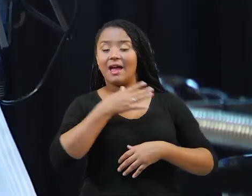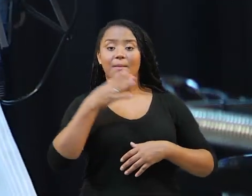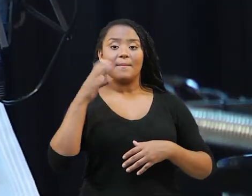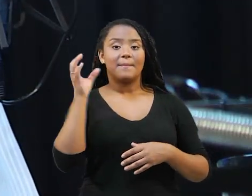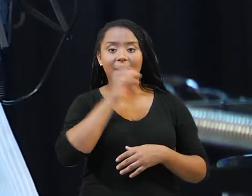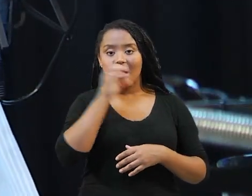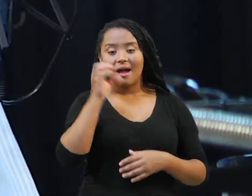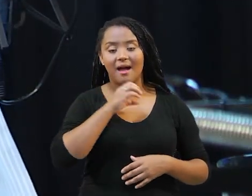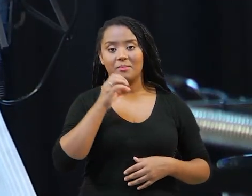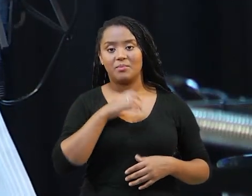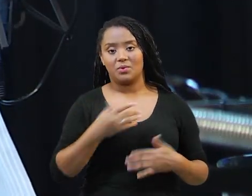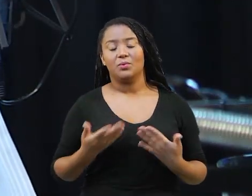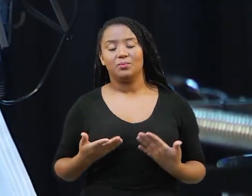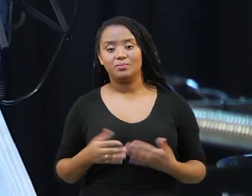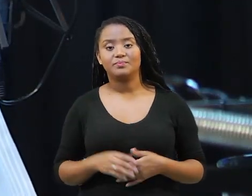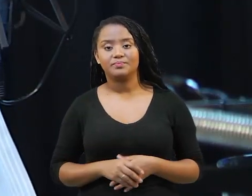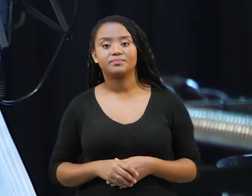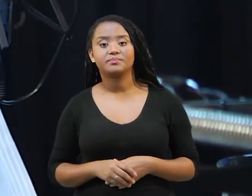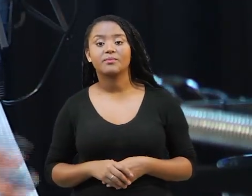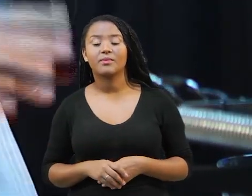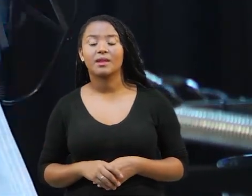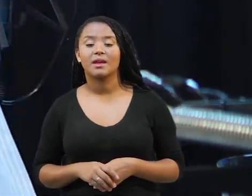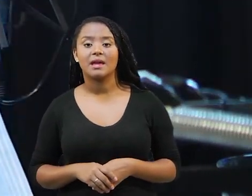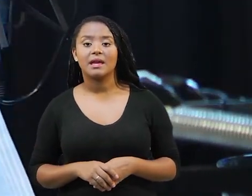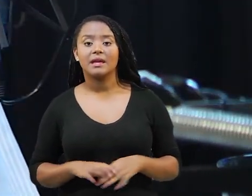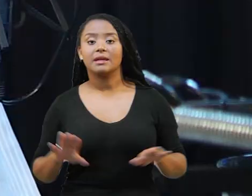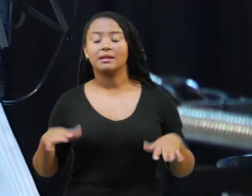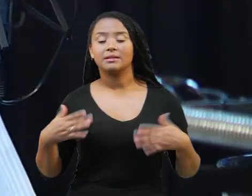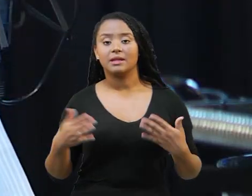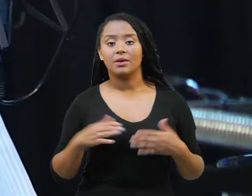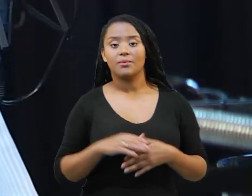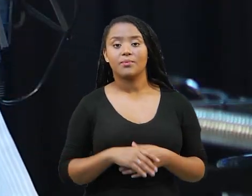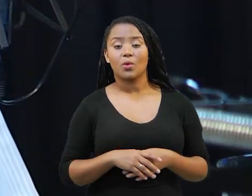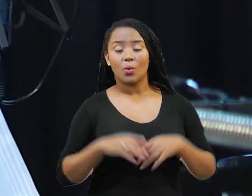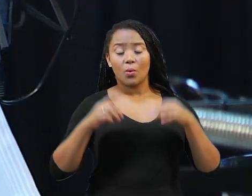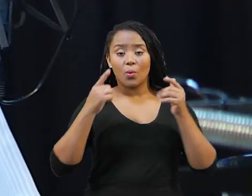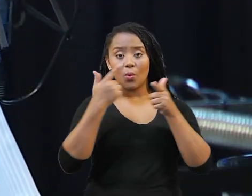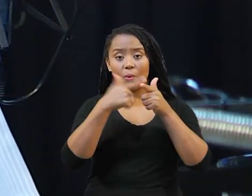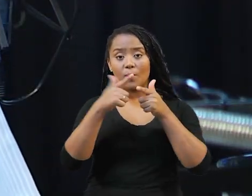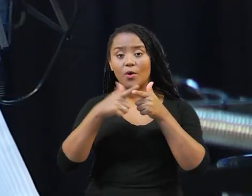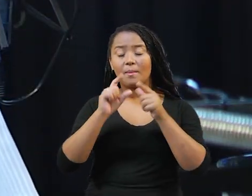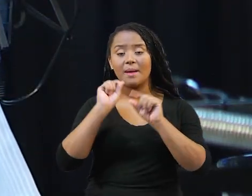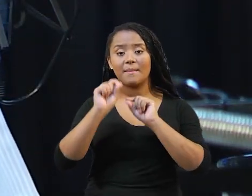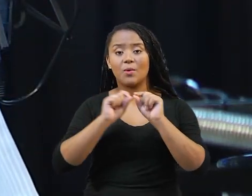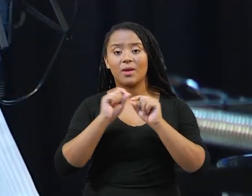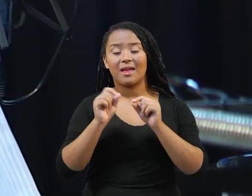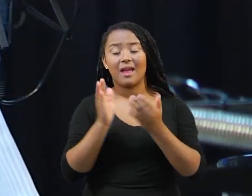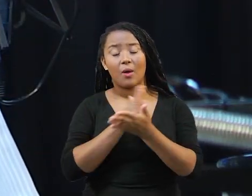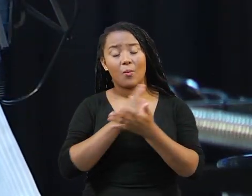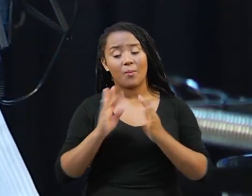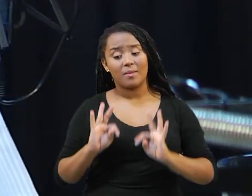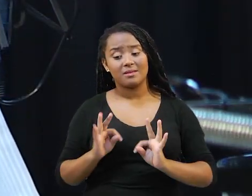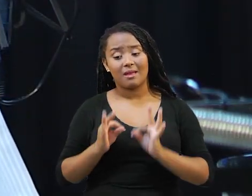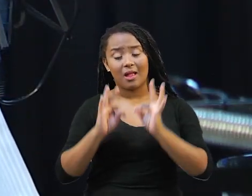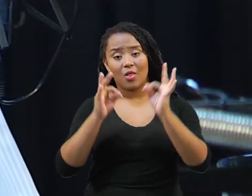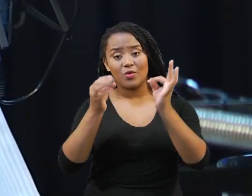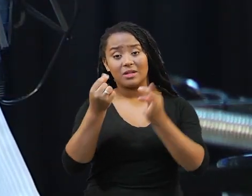o acesso ao cuidado fosse globalmente distribuído. O problema são os custos ainda de algumas